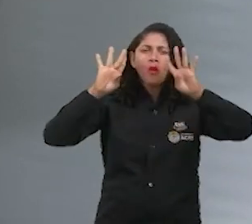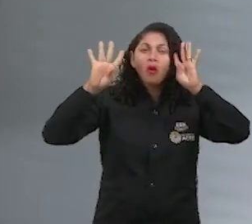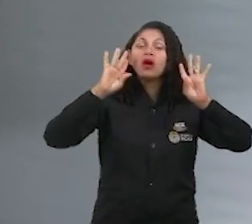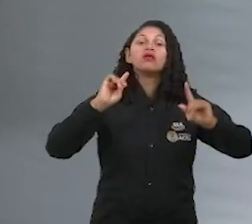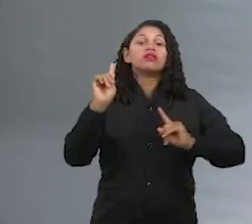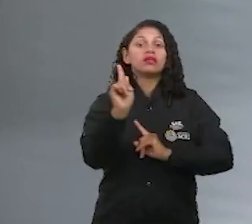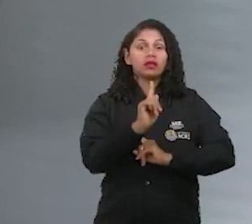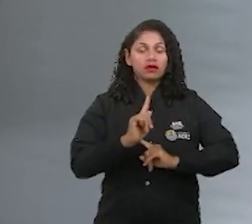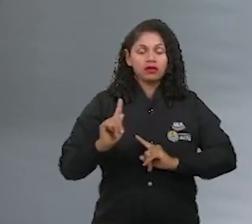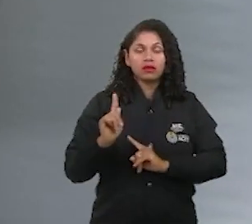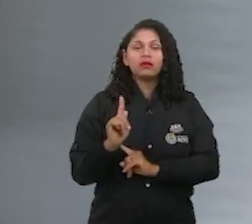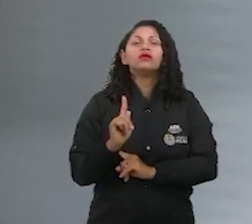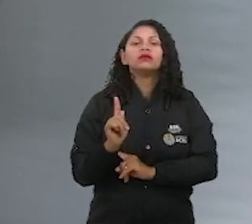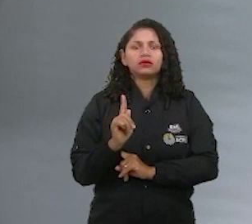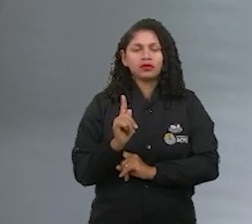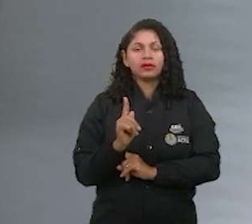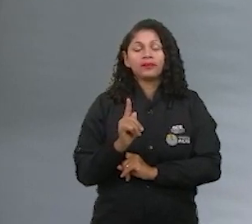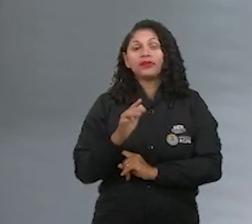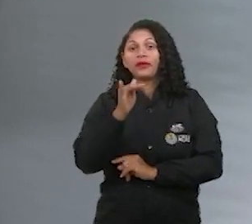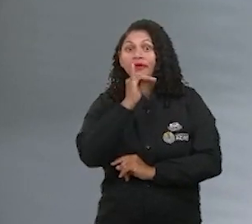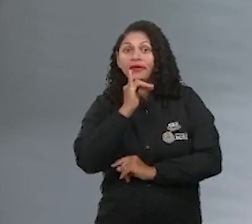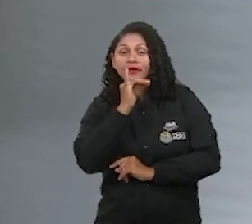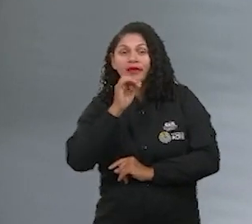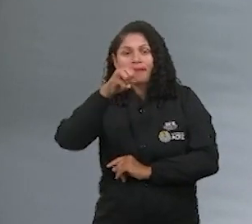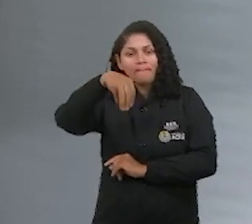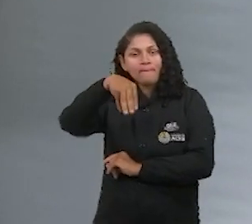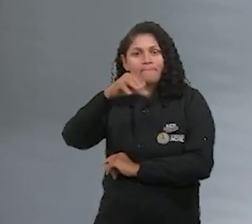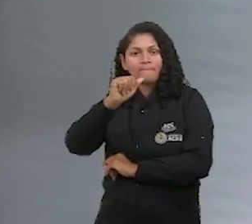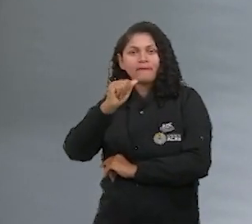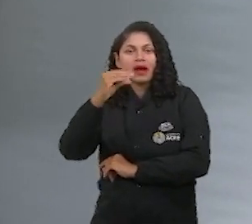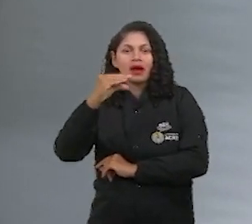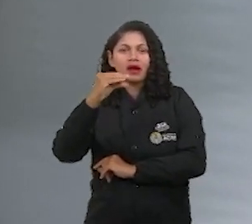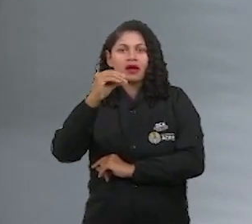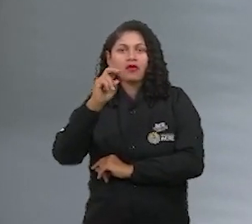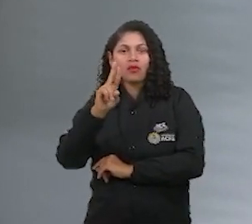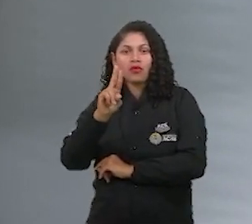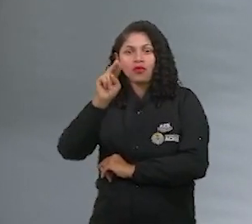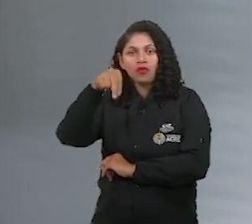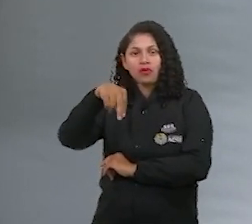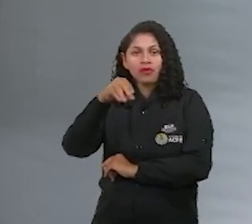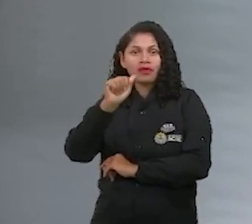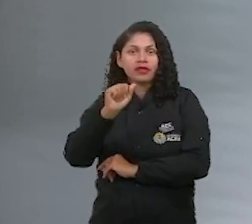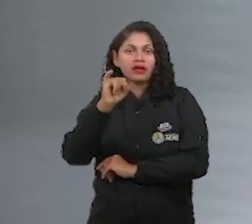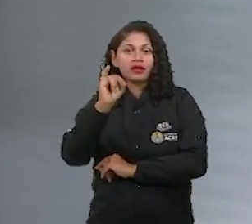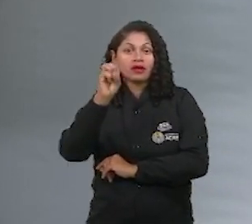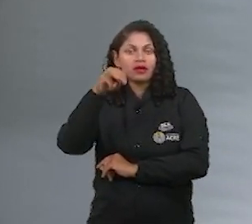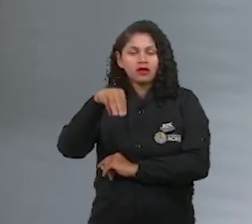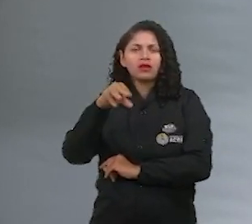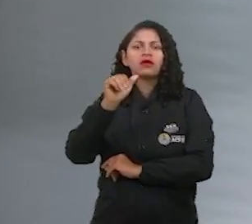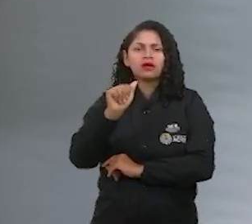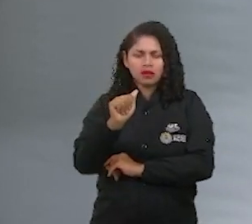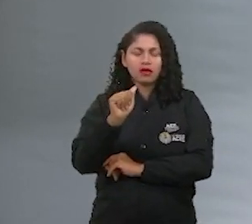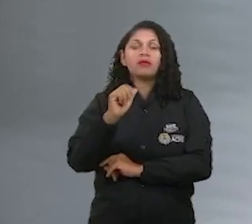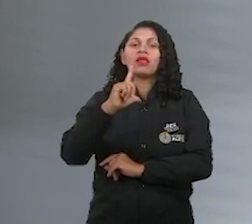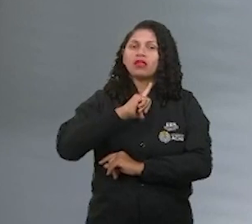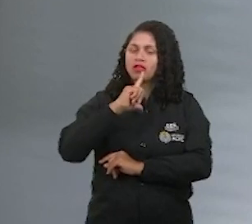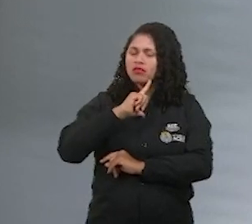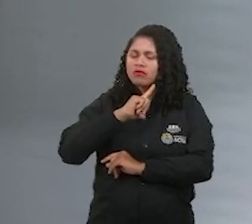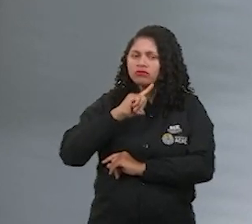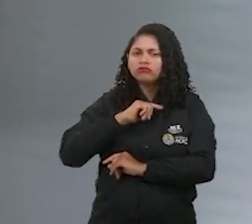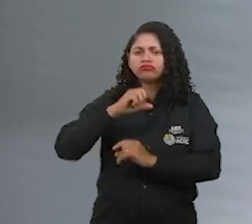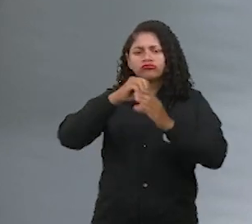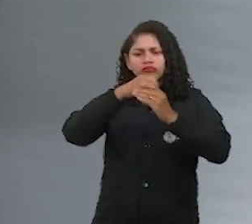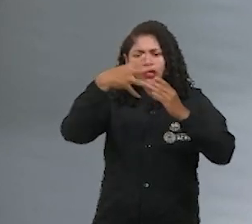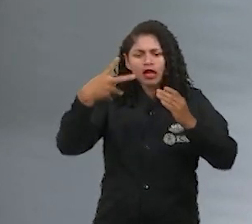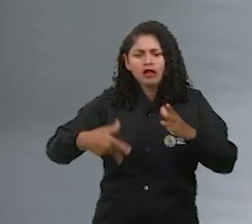herói, por exemplo, o Macunaíma, o herói sem nenhum caráter. Nós temos aqui um herói com características de fato brasileira, que